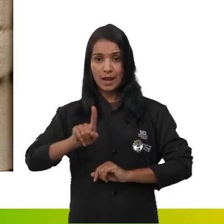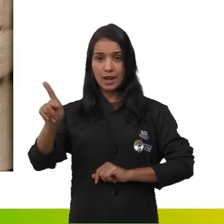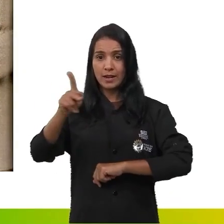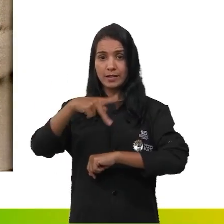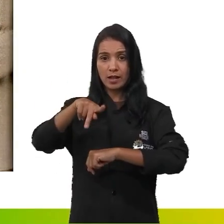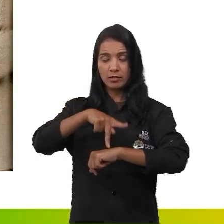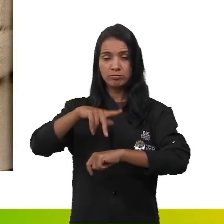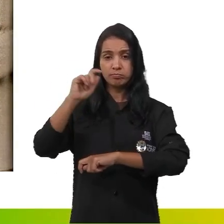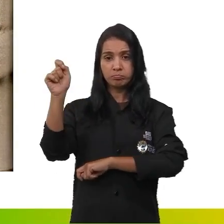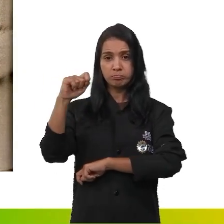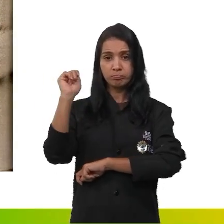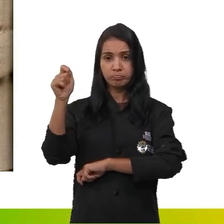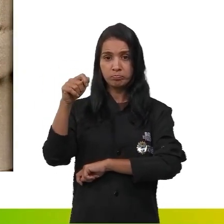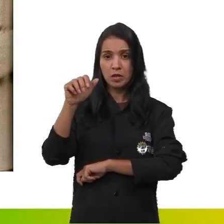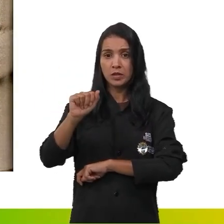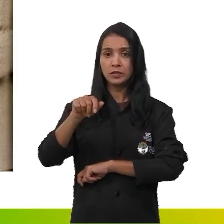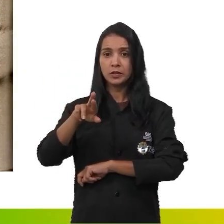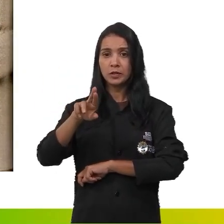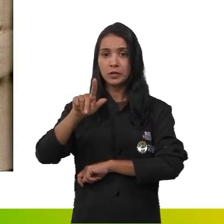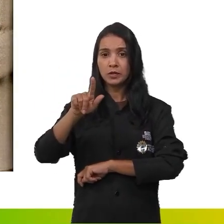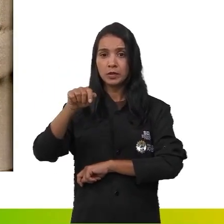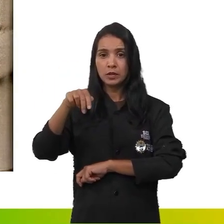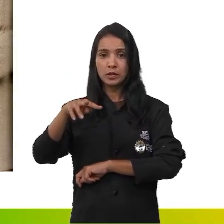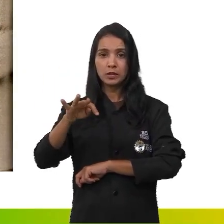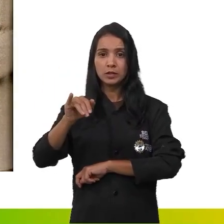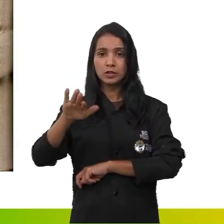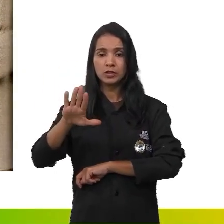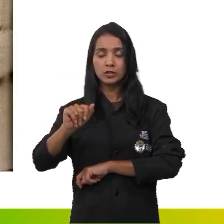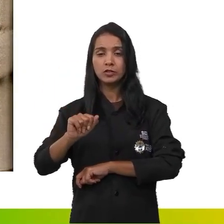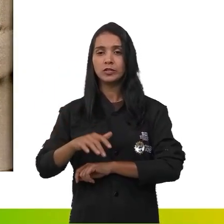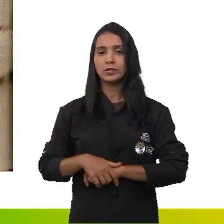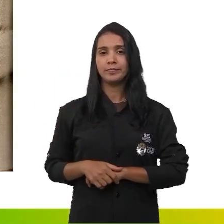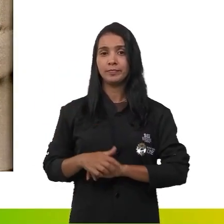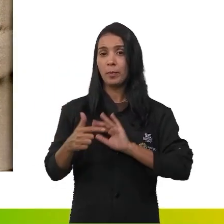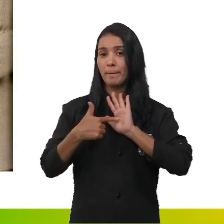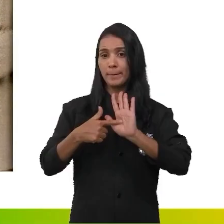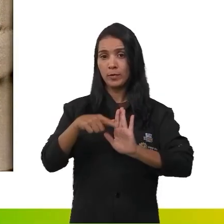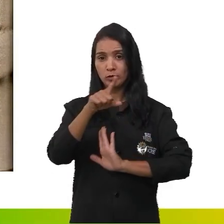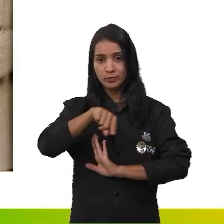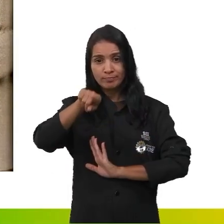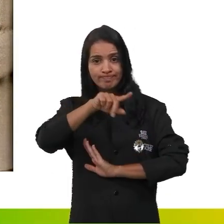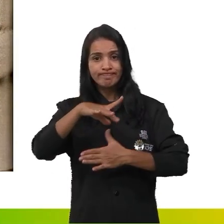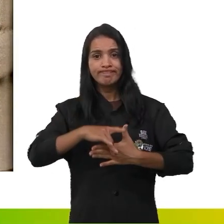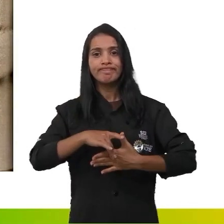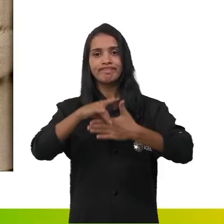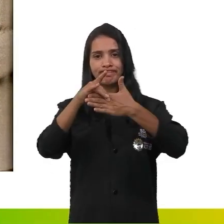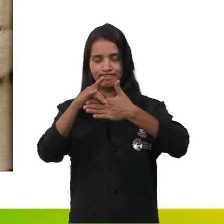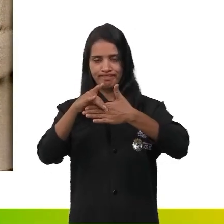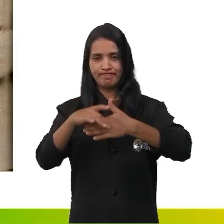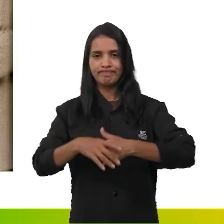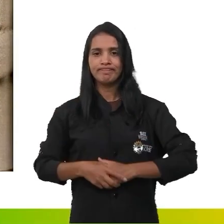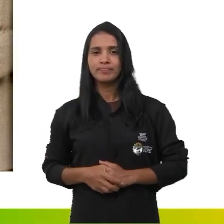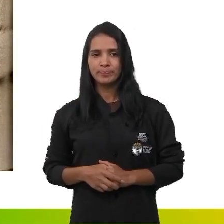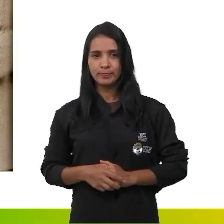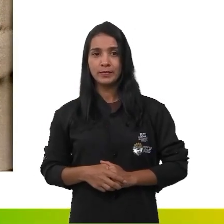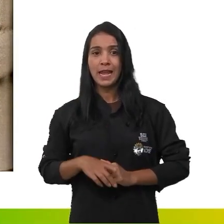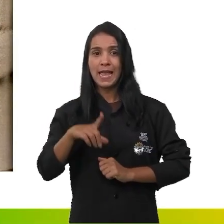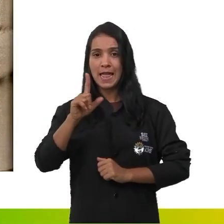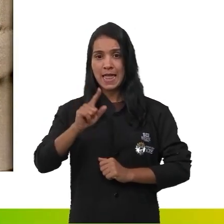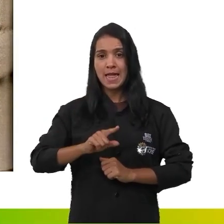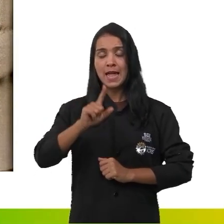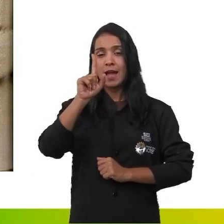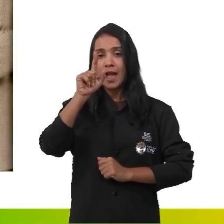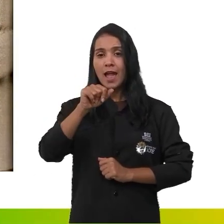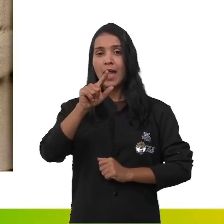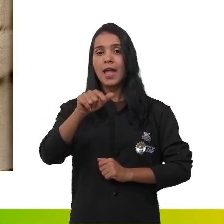Argentina. Então, eu trouxe um exemplo aqui de líder populista. Na Argentina, nós temos como mais emblemático o caso